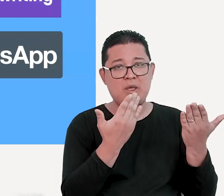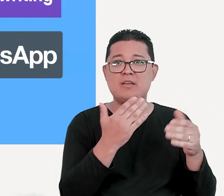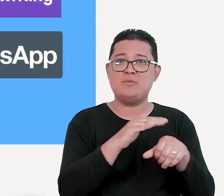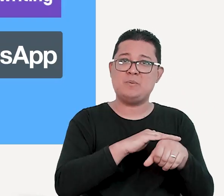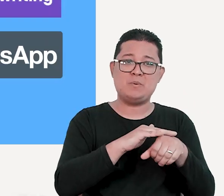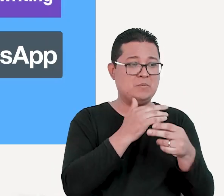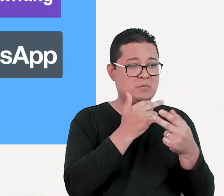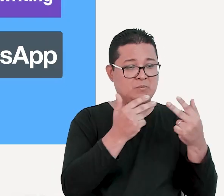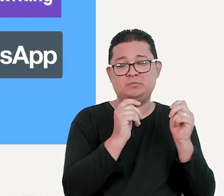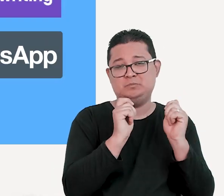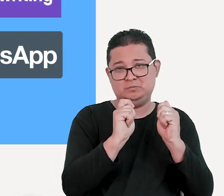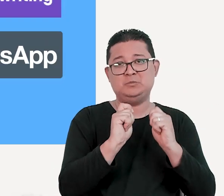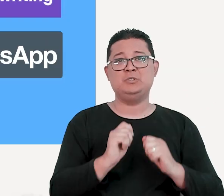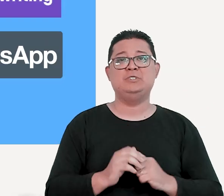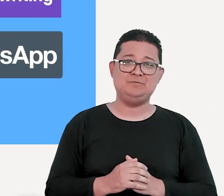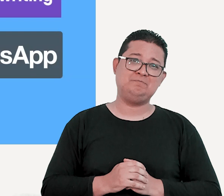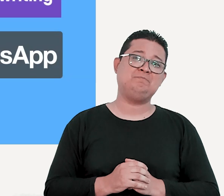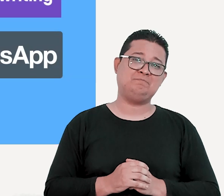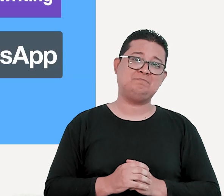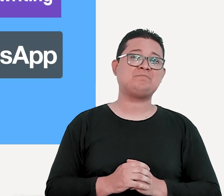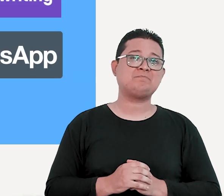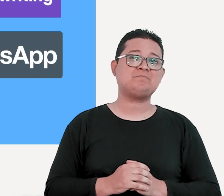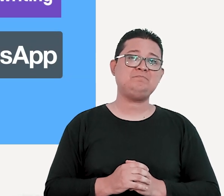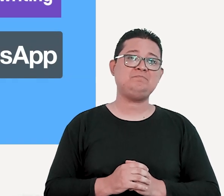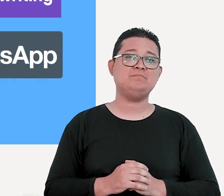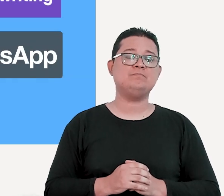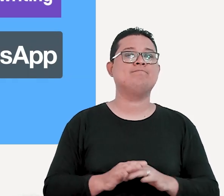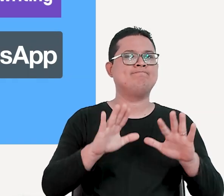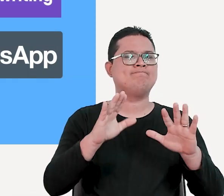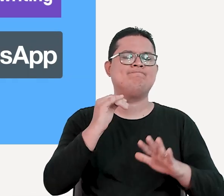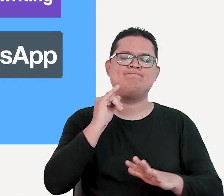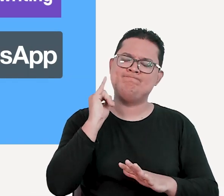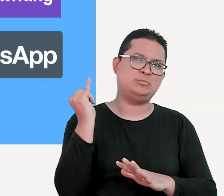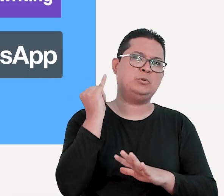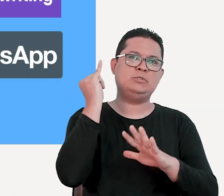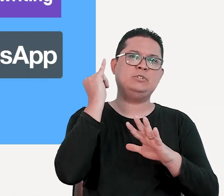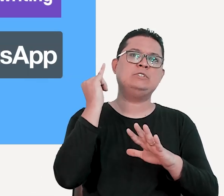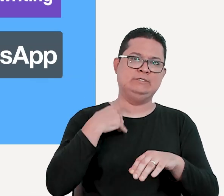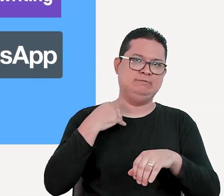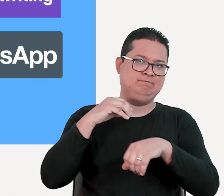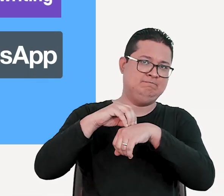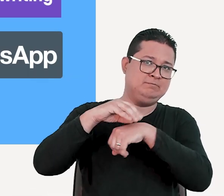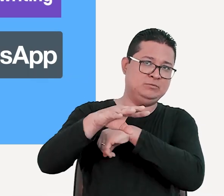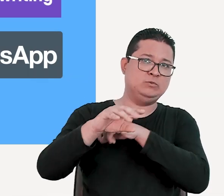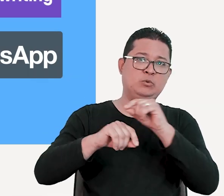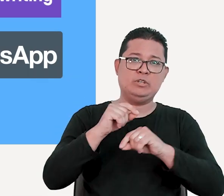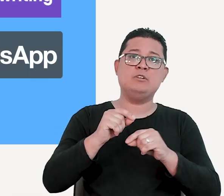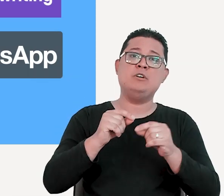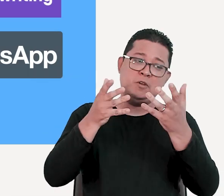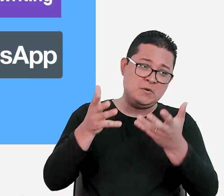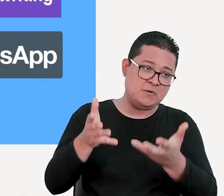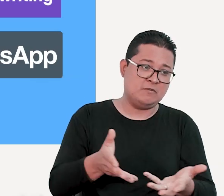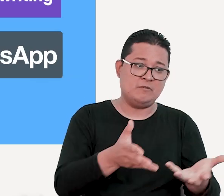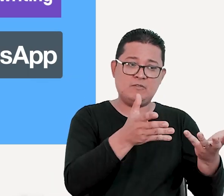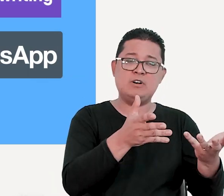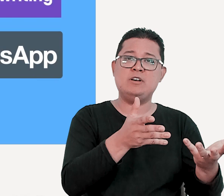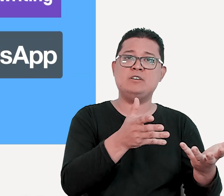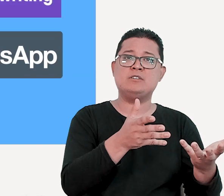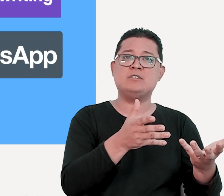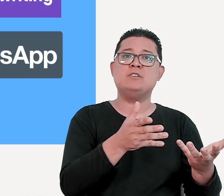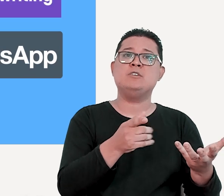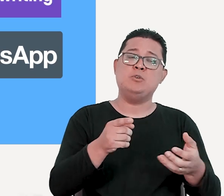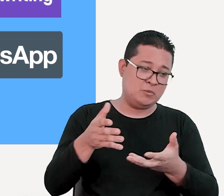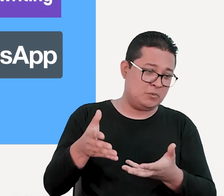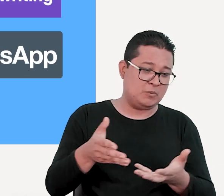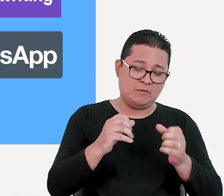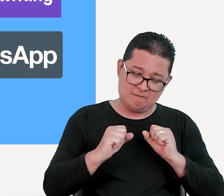tudo. O importante que eu falo aqui é, gente, busca ajuda, a gente não está sozinho, vai lá,